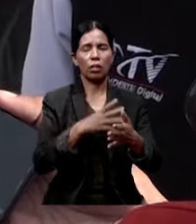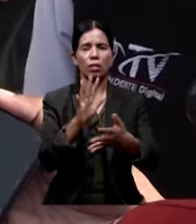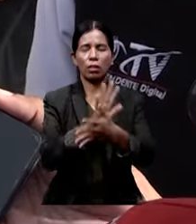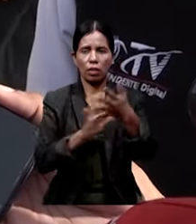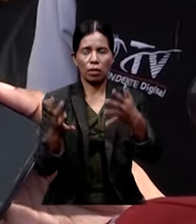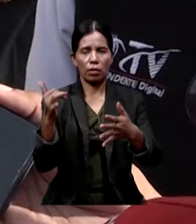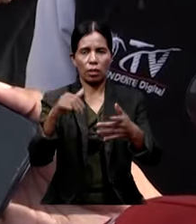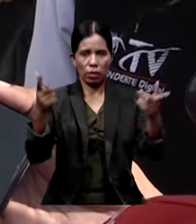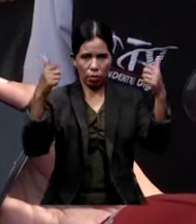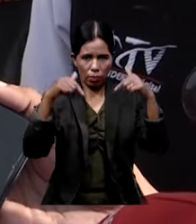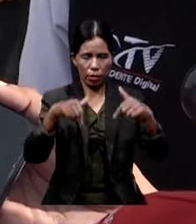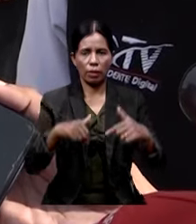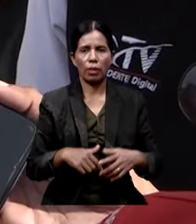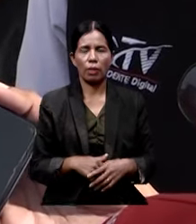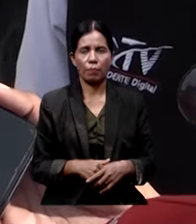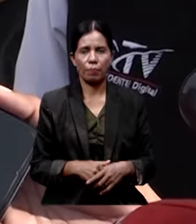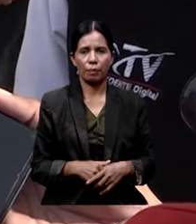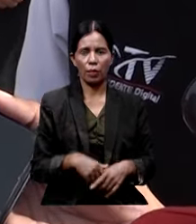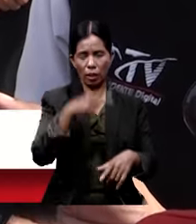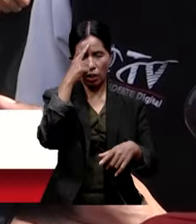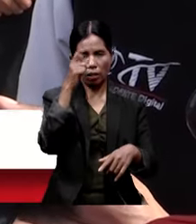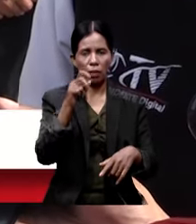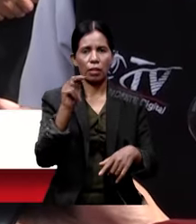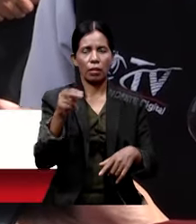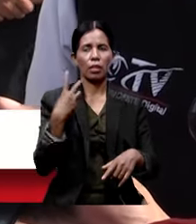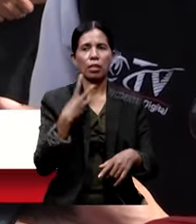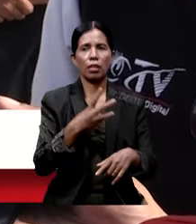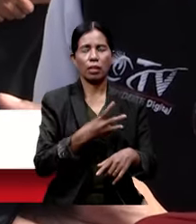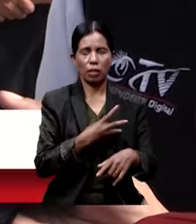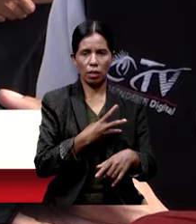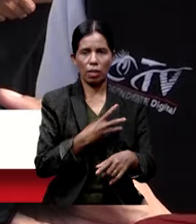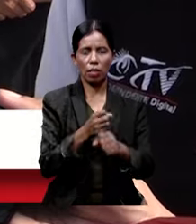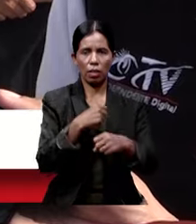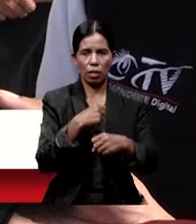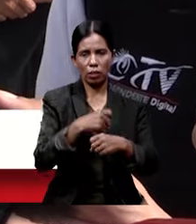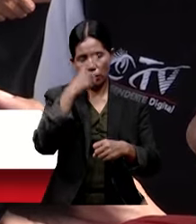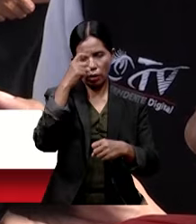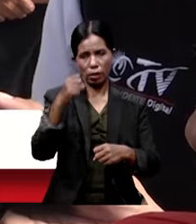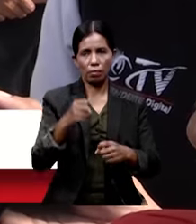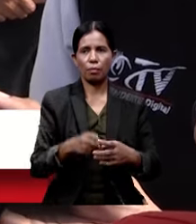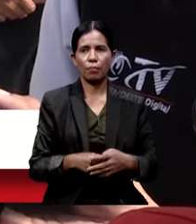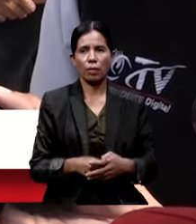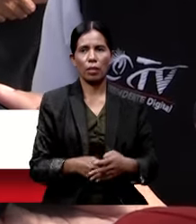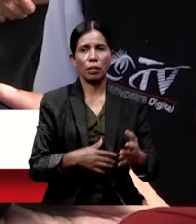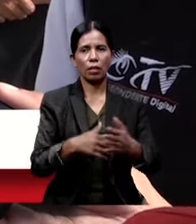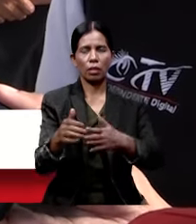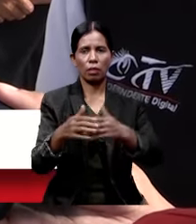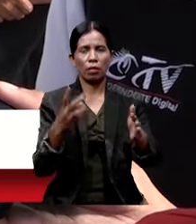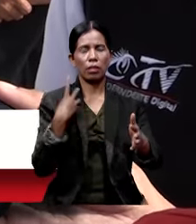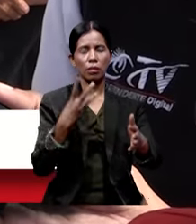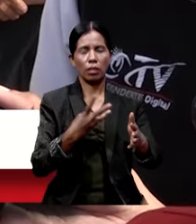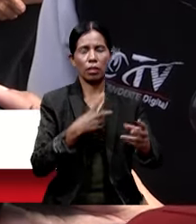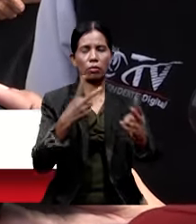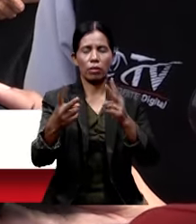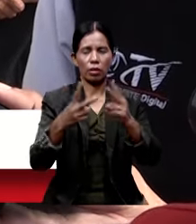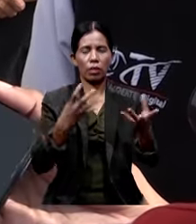nebe atumai. Tamba ne maka ita halo rezendi tamba dada ruma ita ne baina kabarak